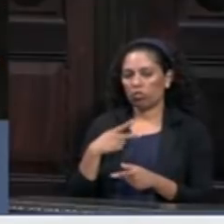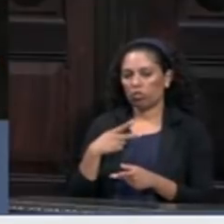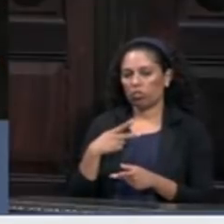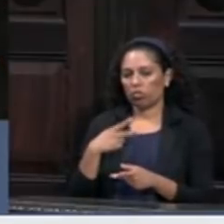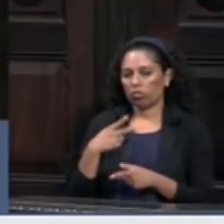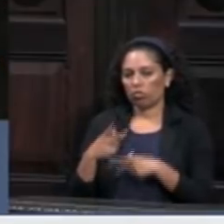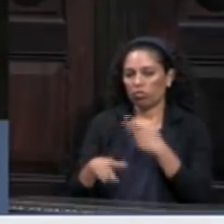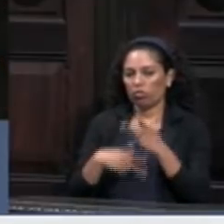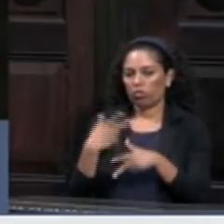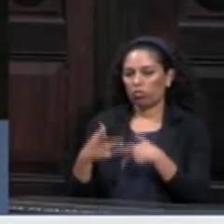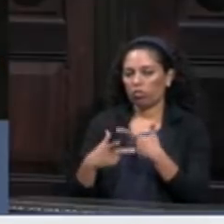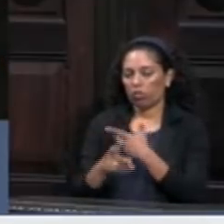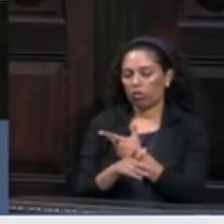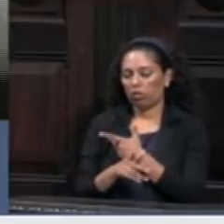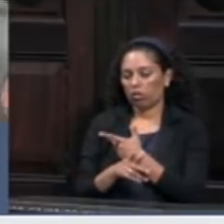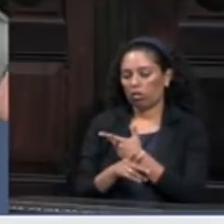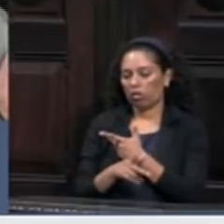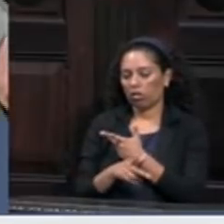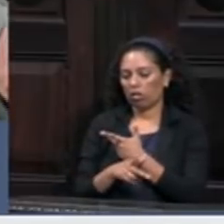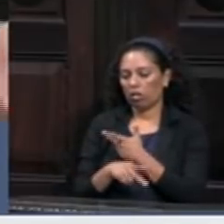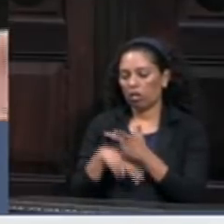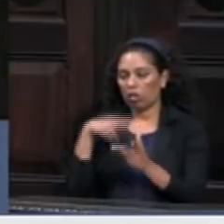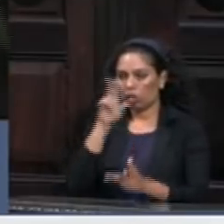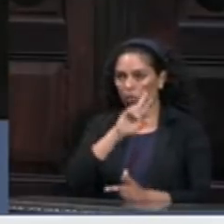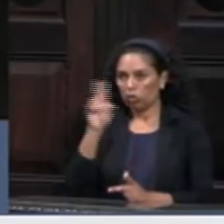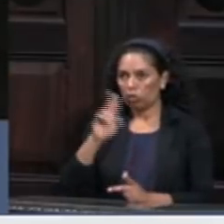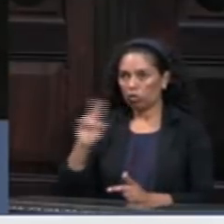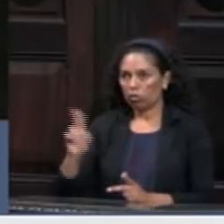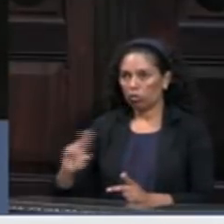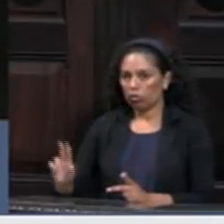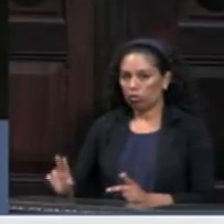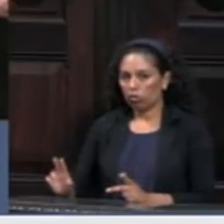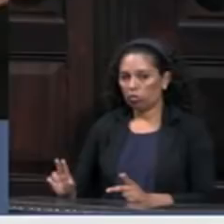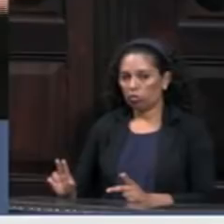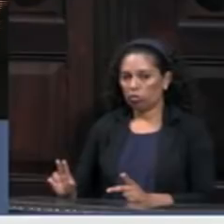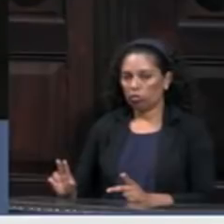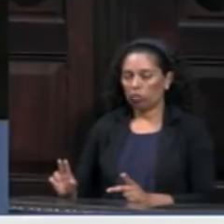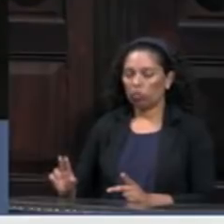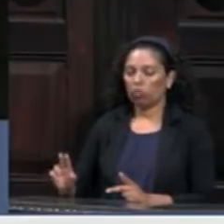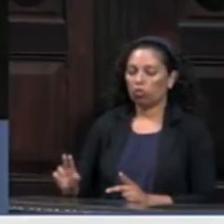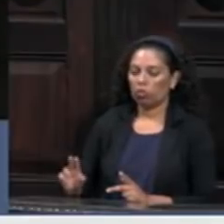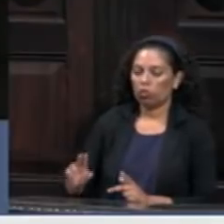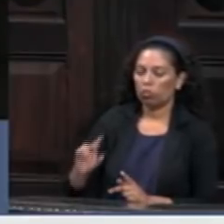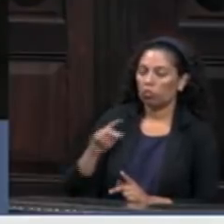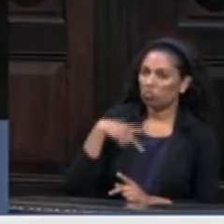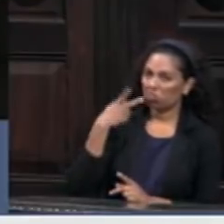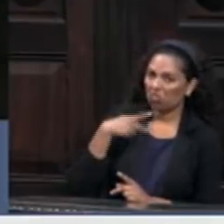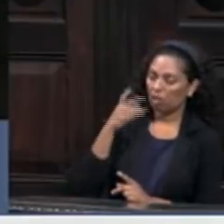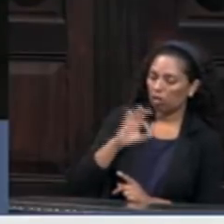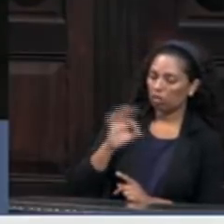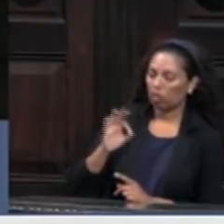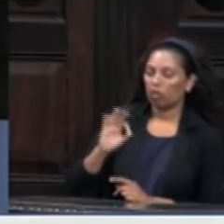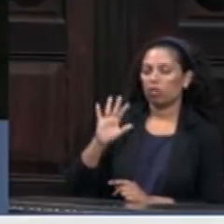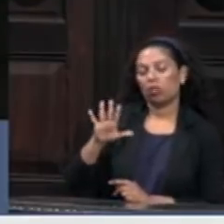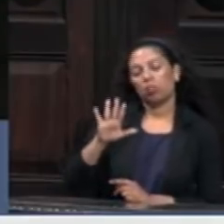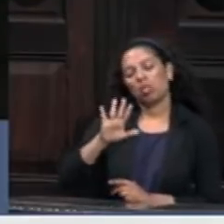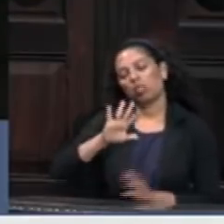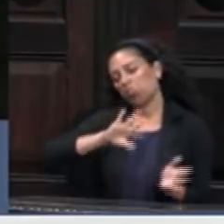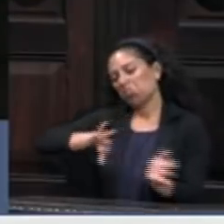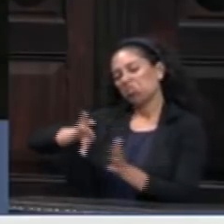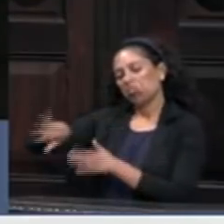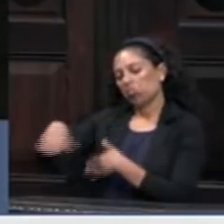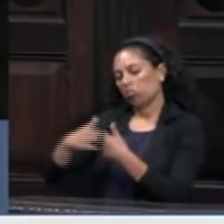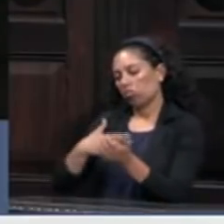afirmações, deviam nominar quem são os demagogos. Mas, em contrapartida,